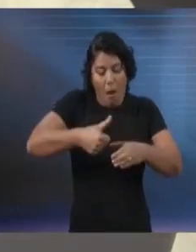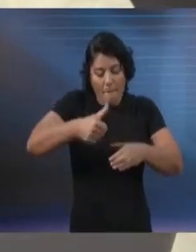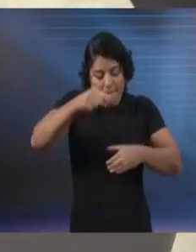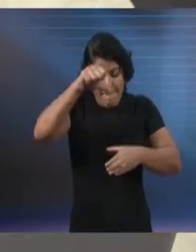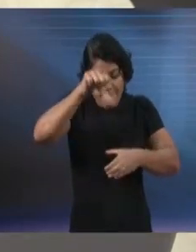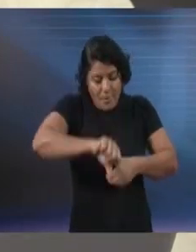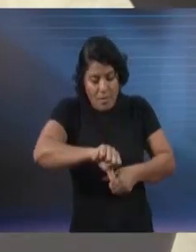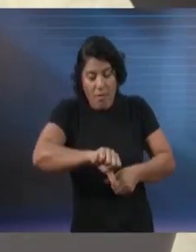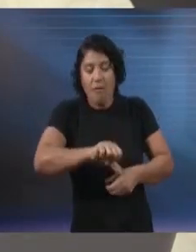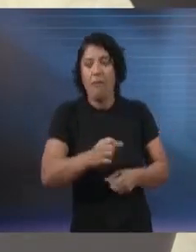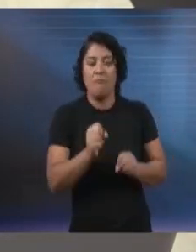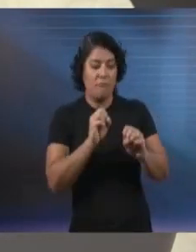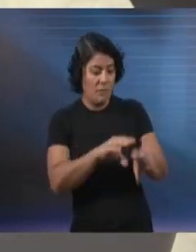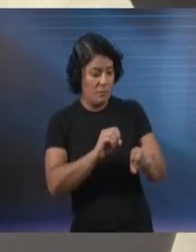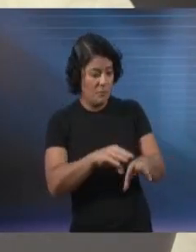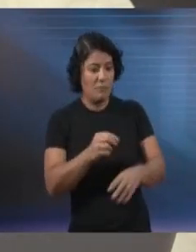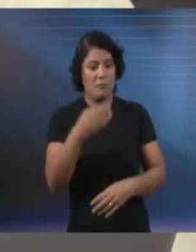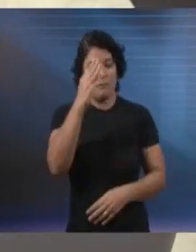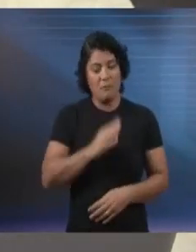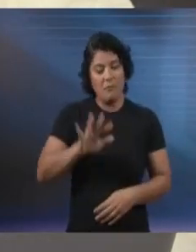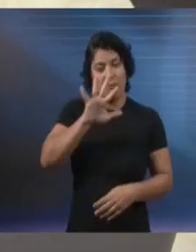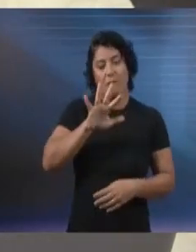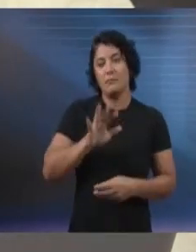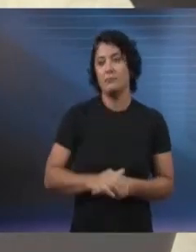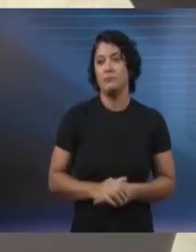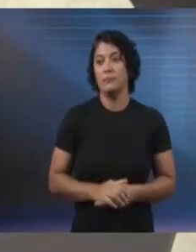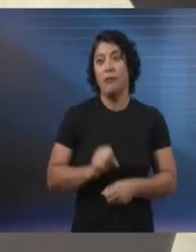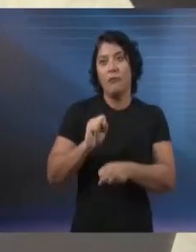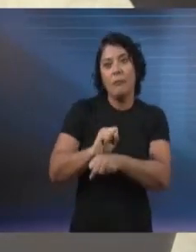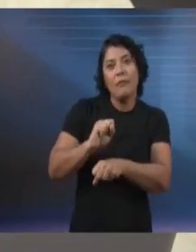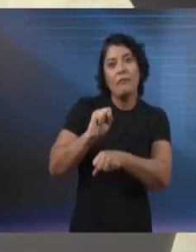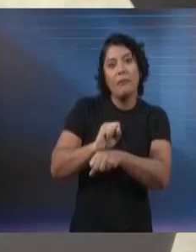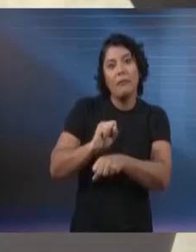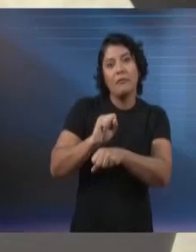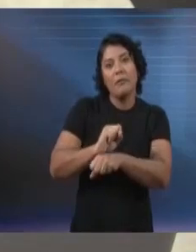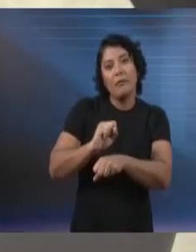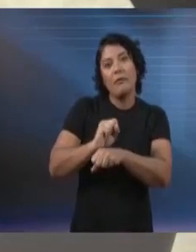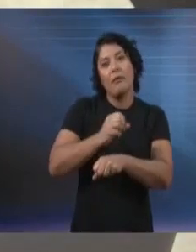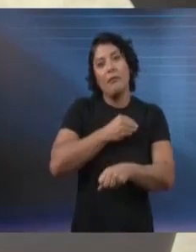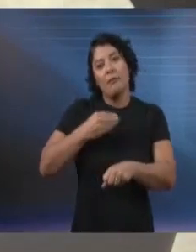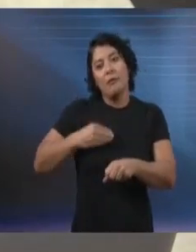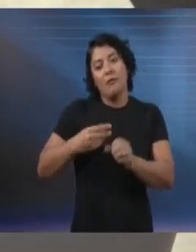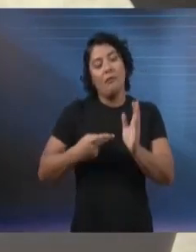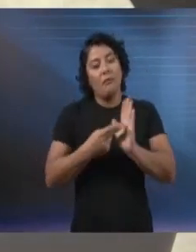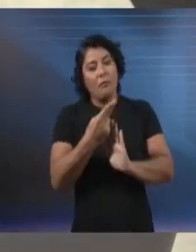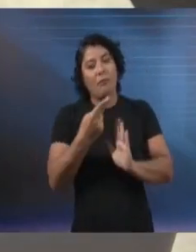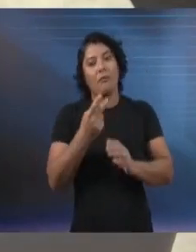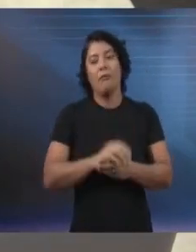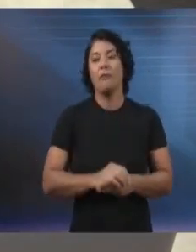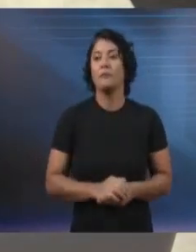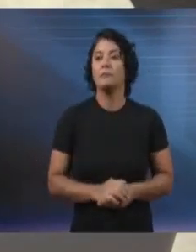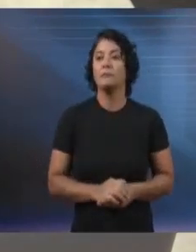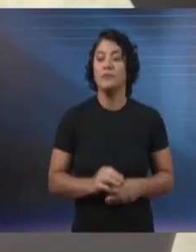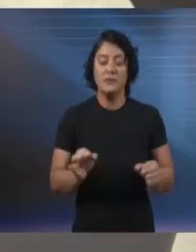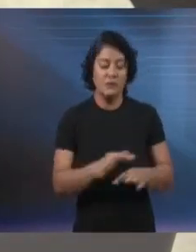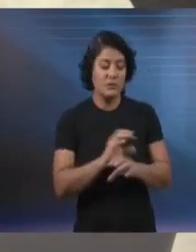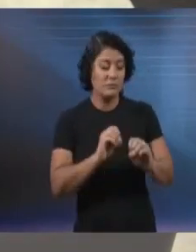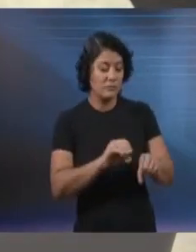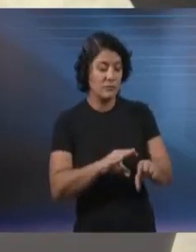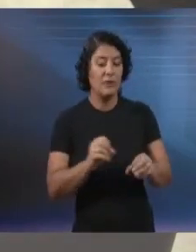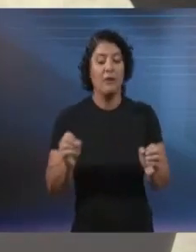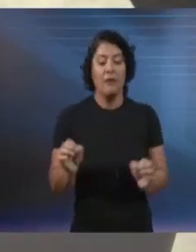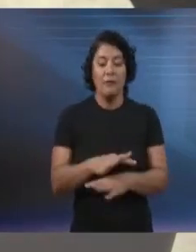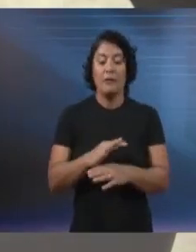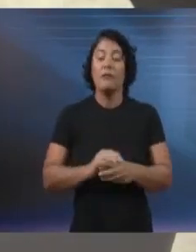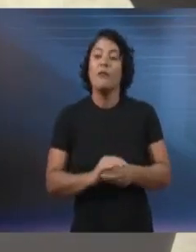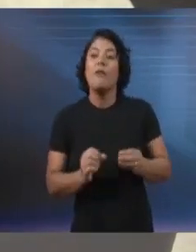Brasil, e ninguém aguenta mais ficar tanto esperando por consulta, exame e cirurgia. O fim da educação, o fim da infraestrutura,